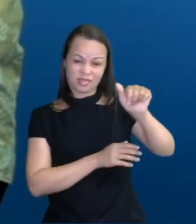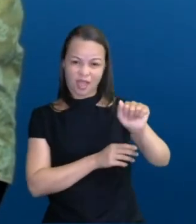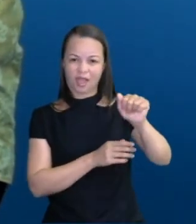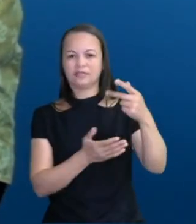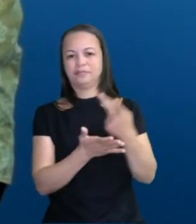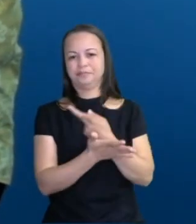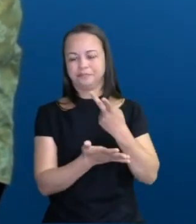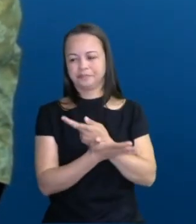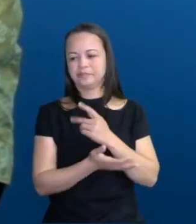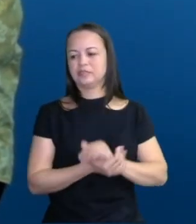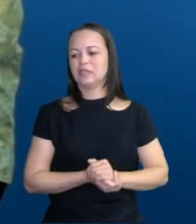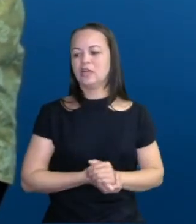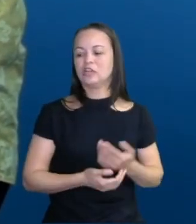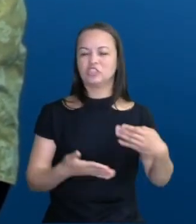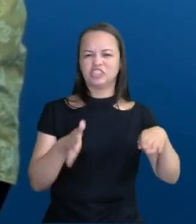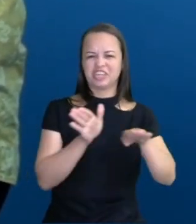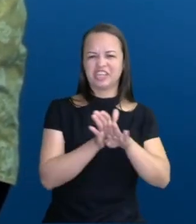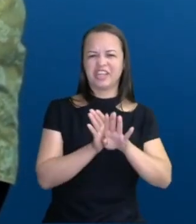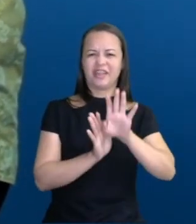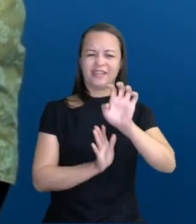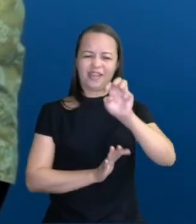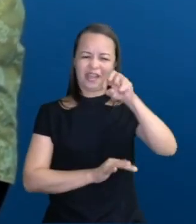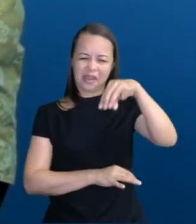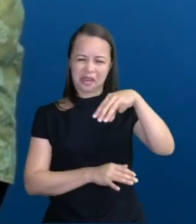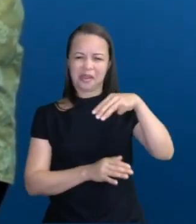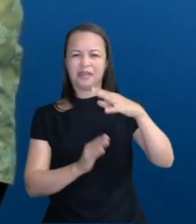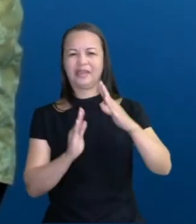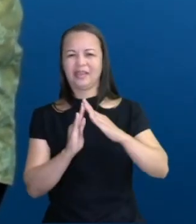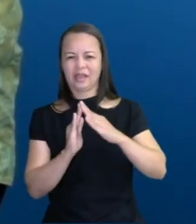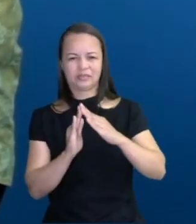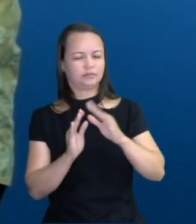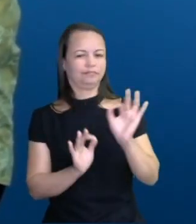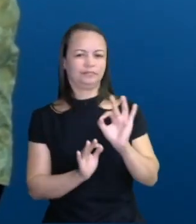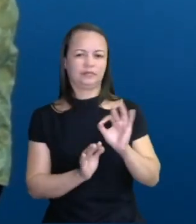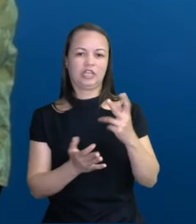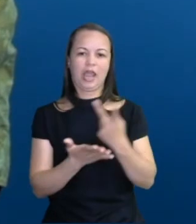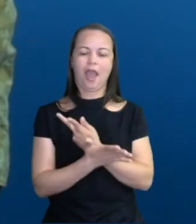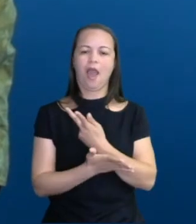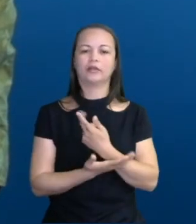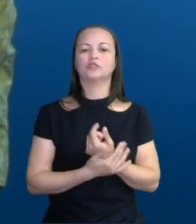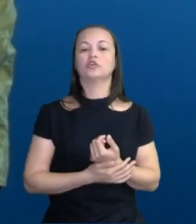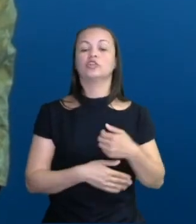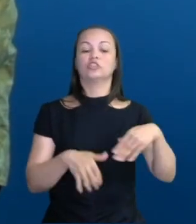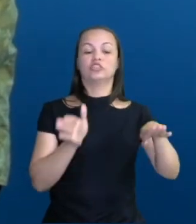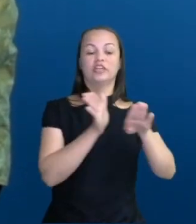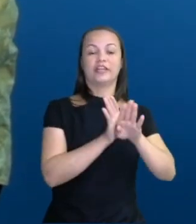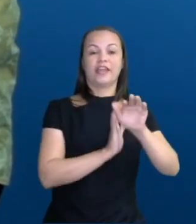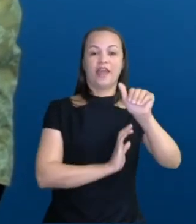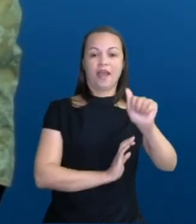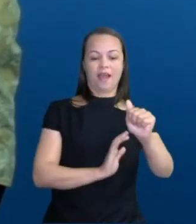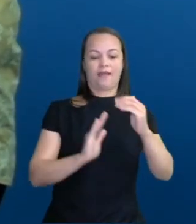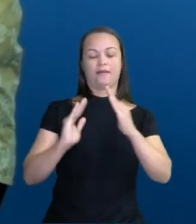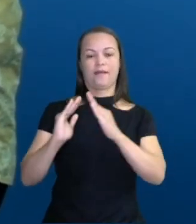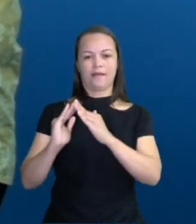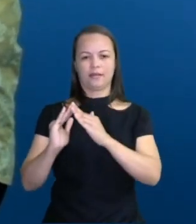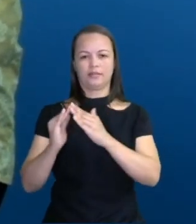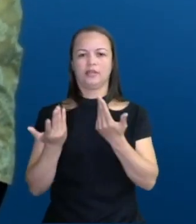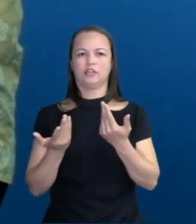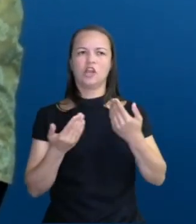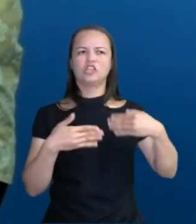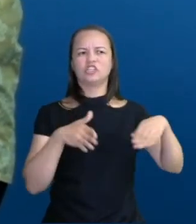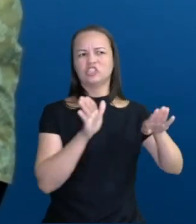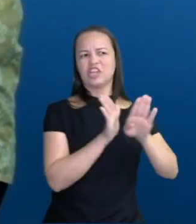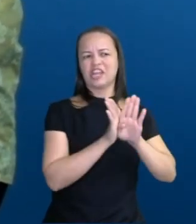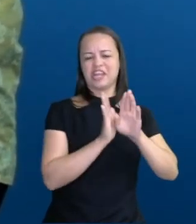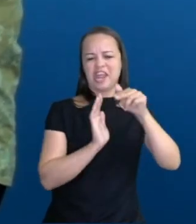chegar em cheguei em casa está certo não cheguei a casa cheguei na escola está correto